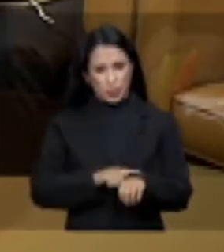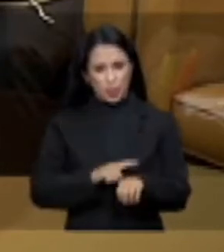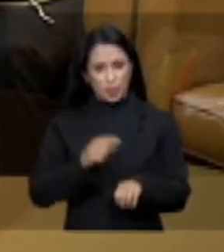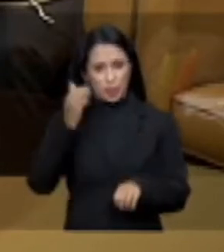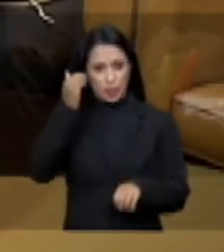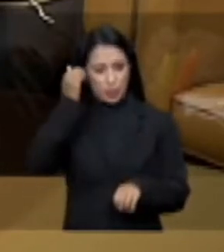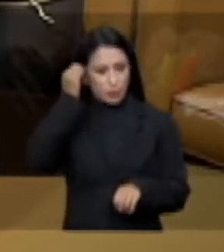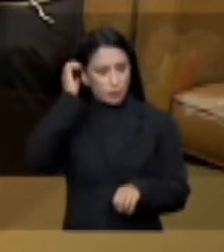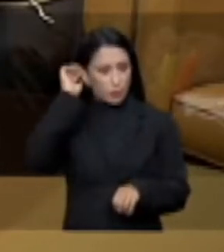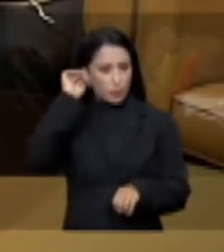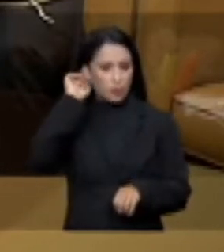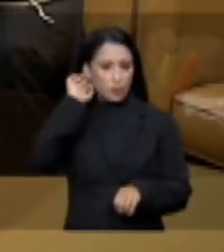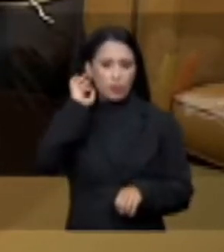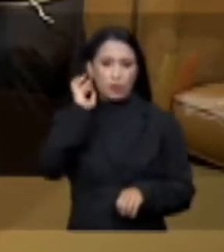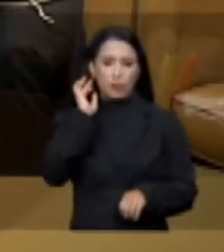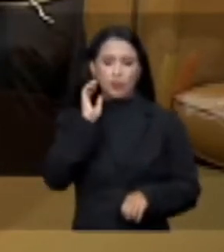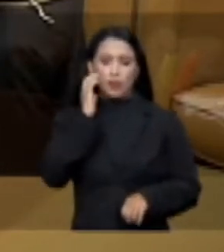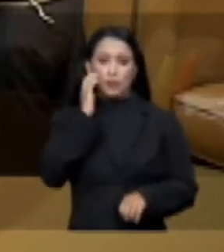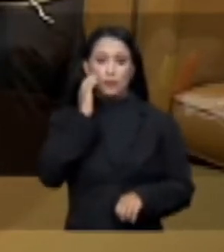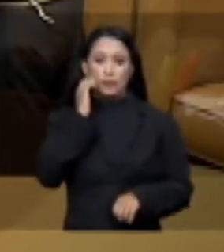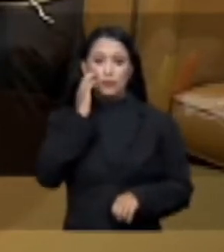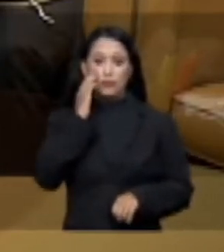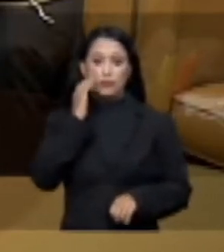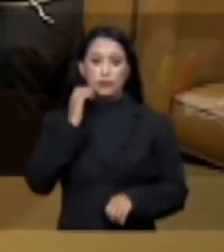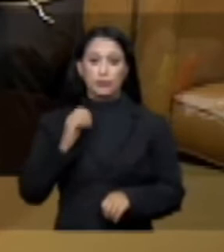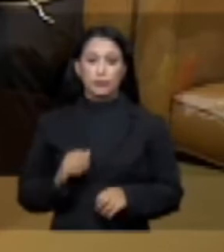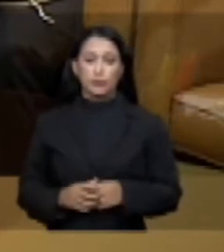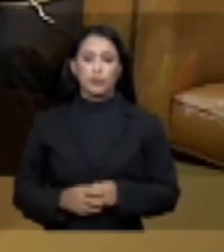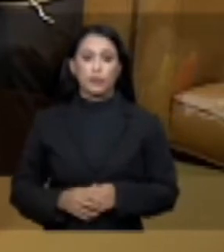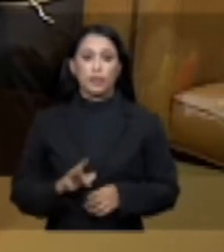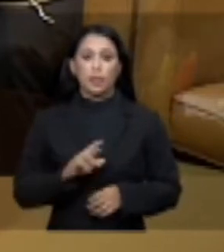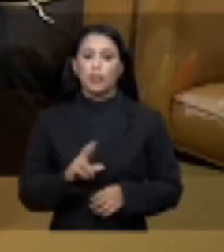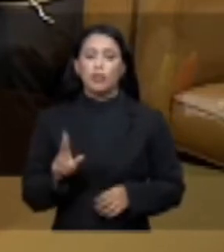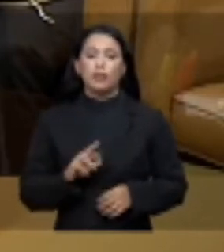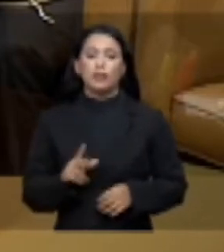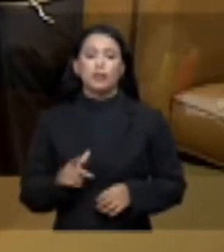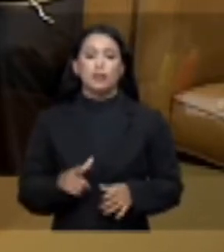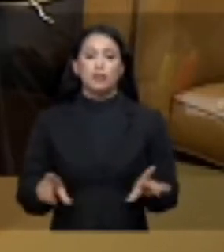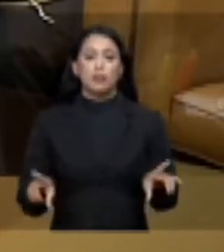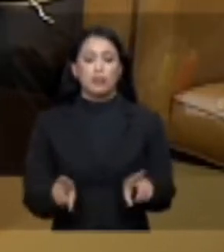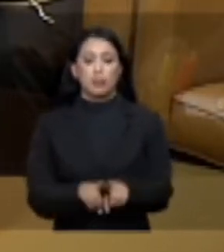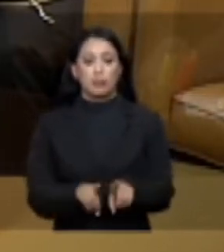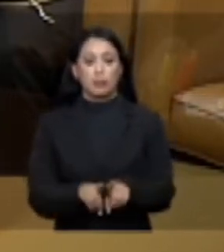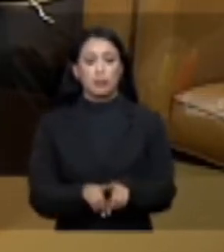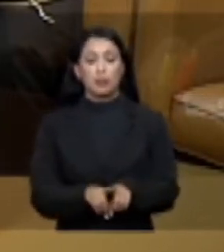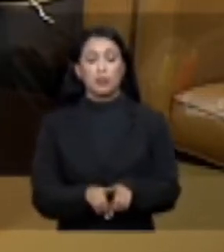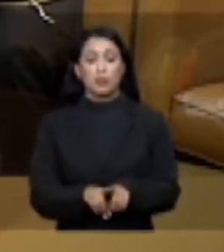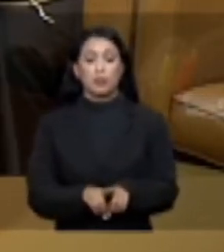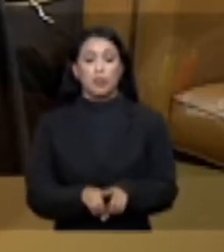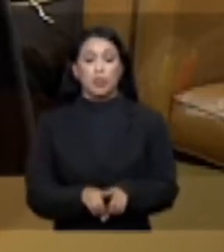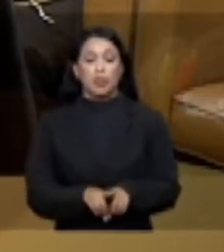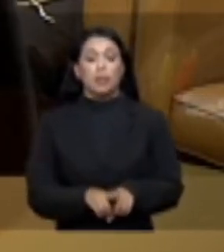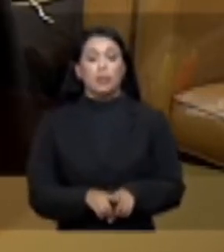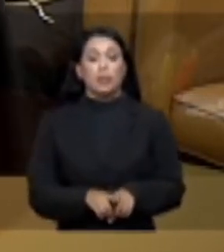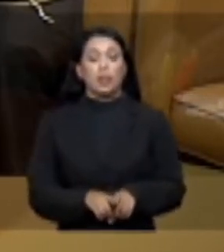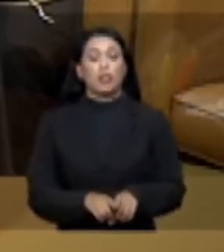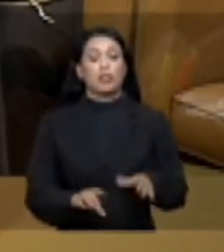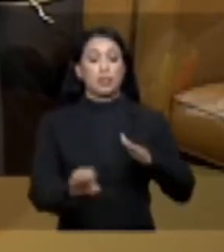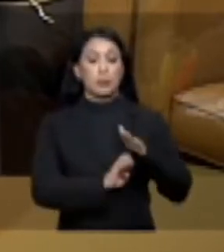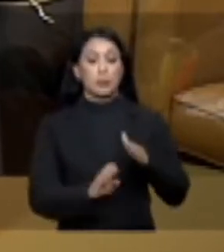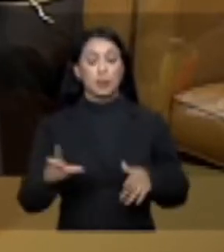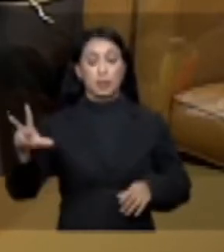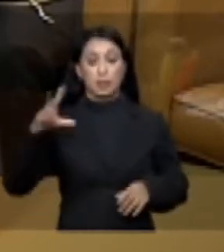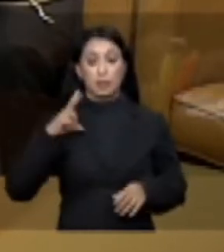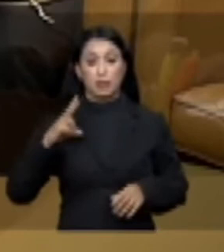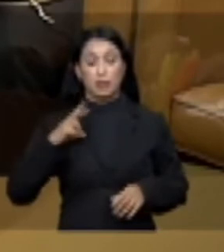mas certamente em poucos minutos eu termino. Então não há que se falar também no privilégio para as empresas privadas.